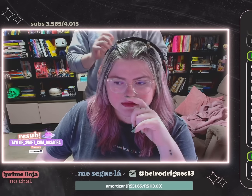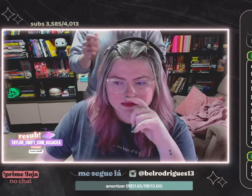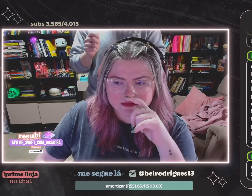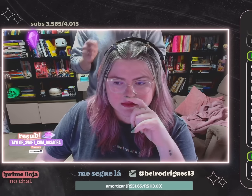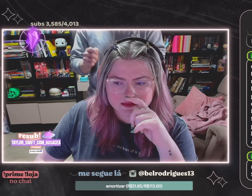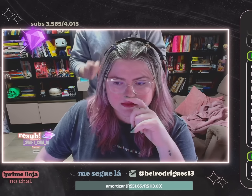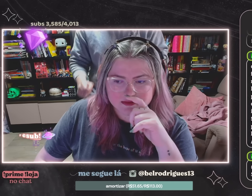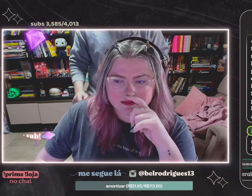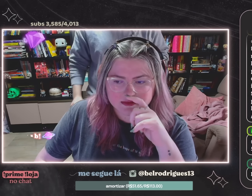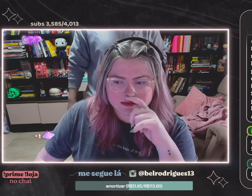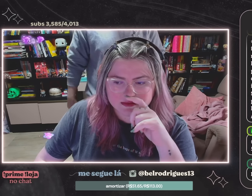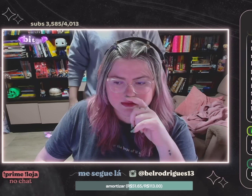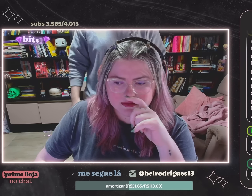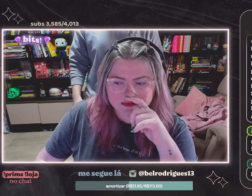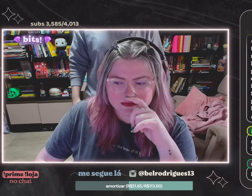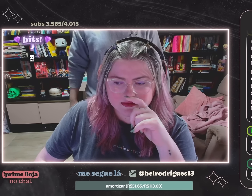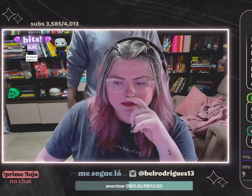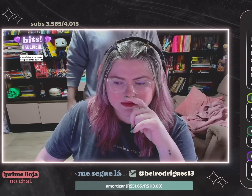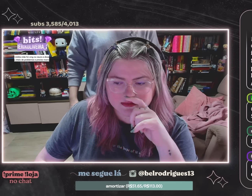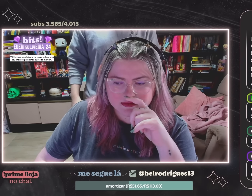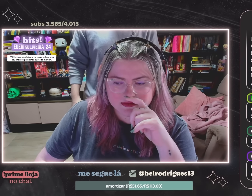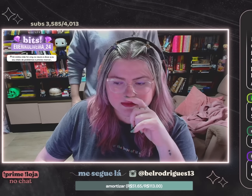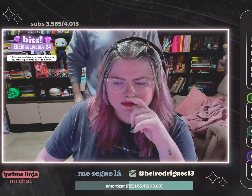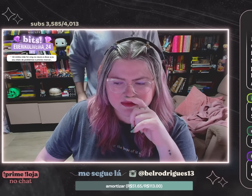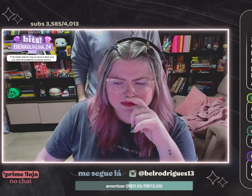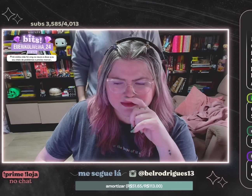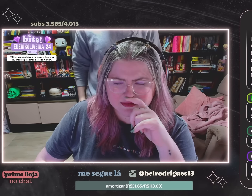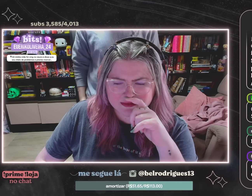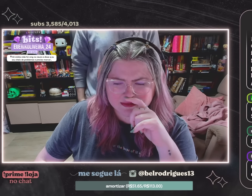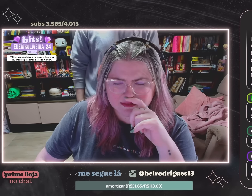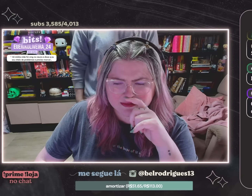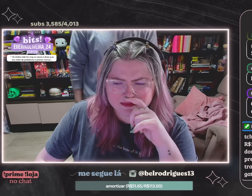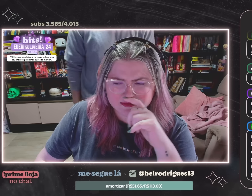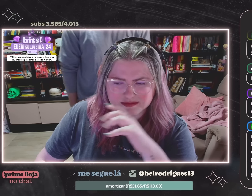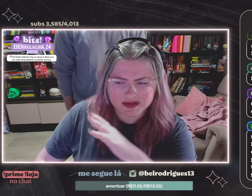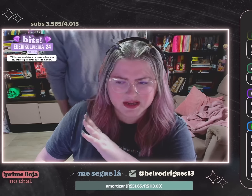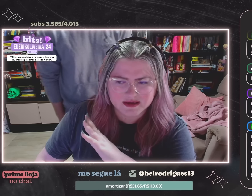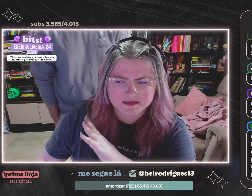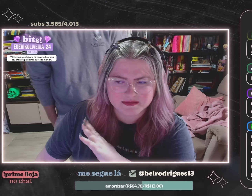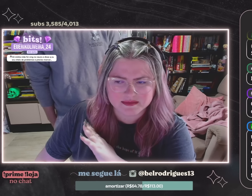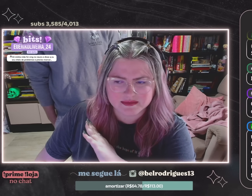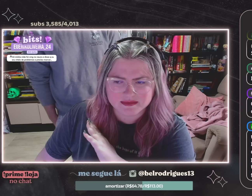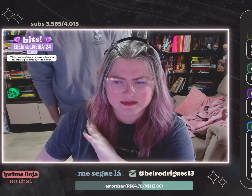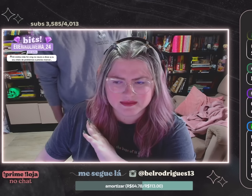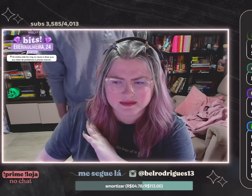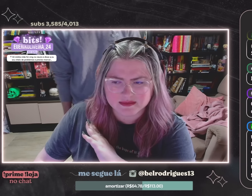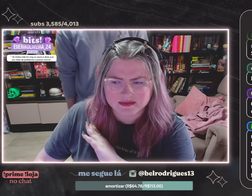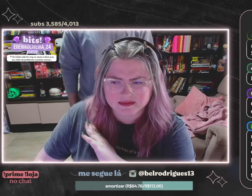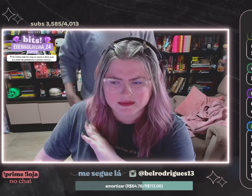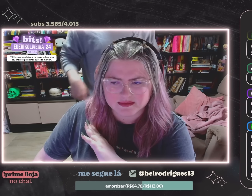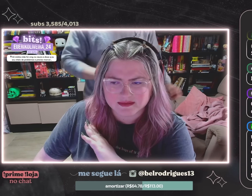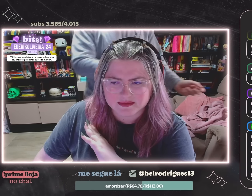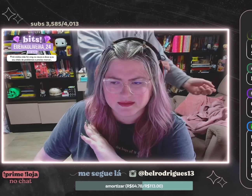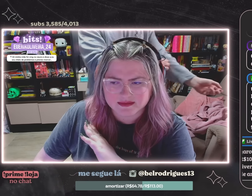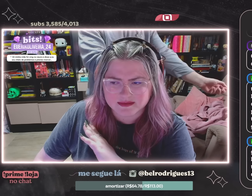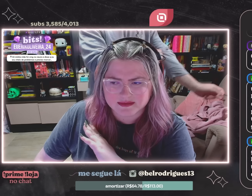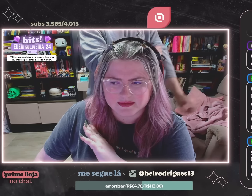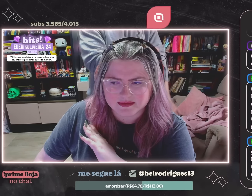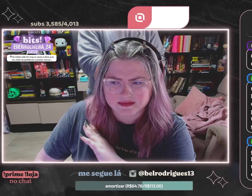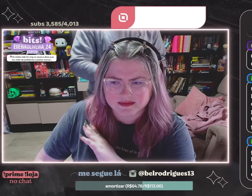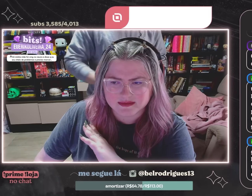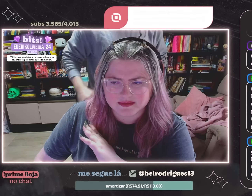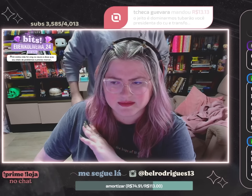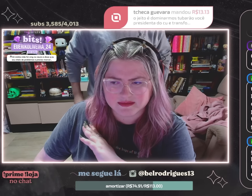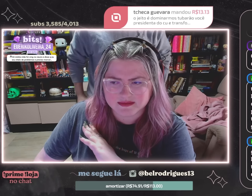Instagram é os storin ah galera é meta de vend Oliveira 24 enviou 50 bits minha